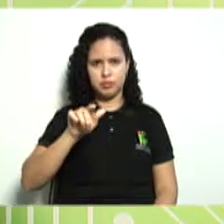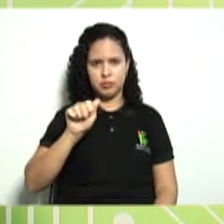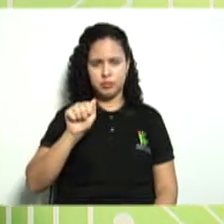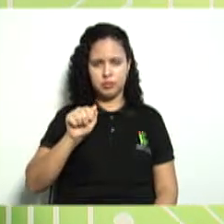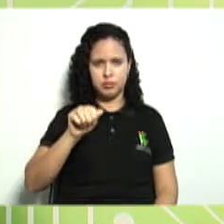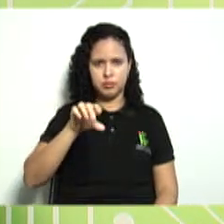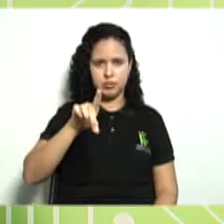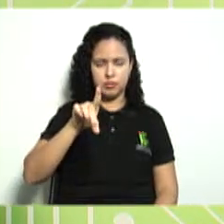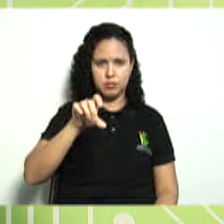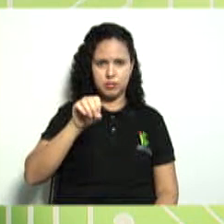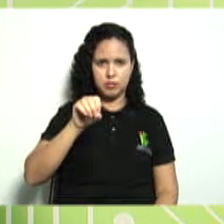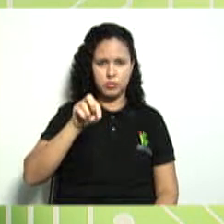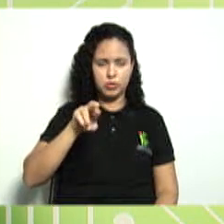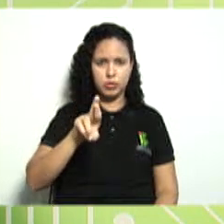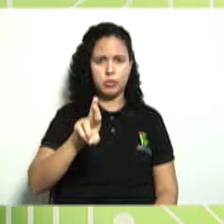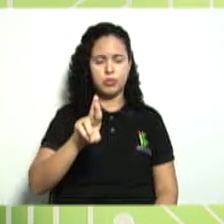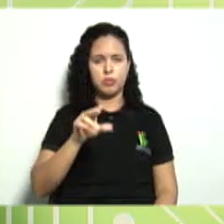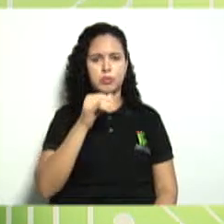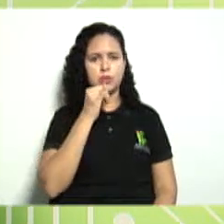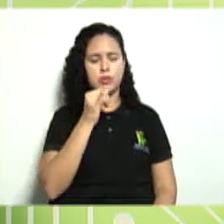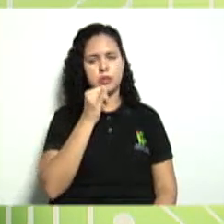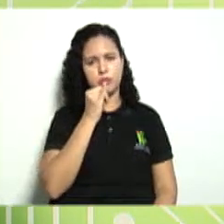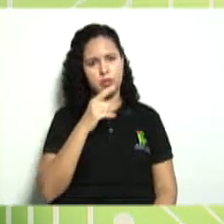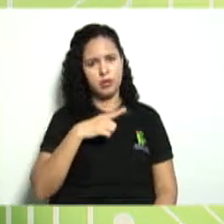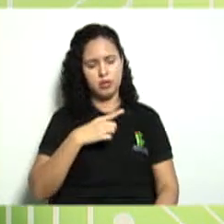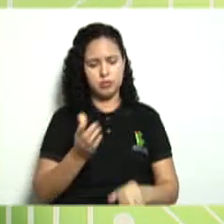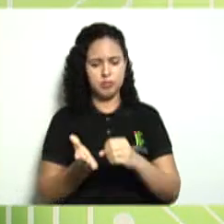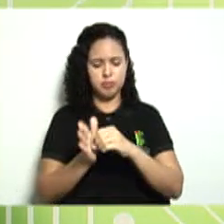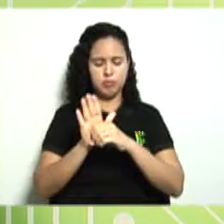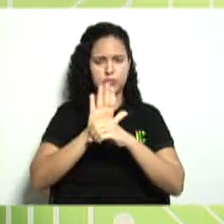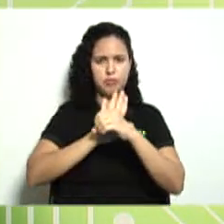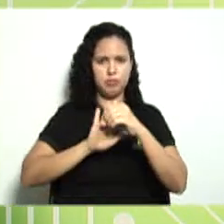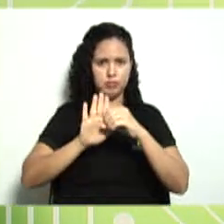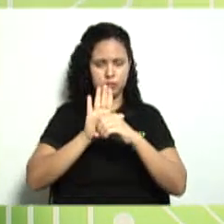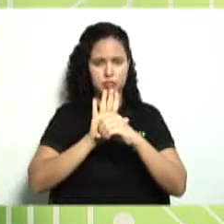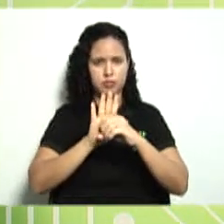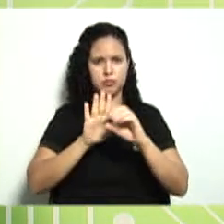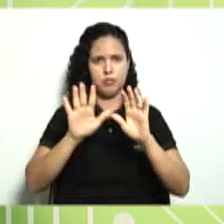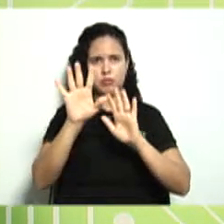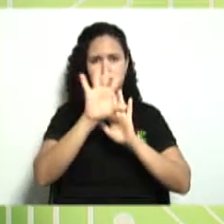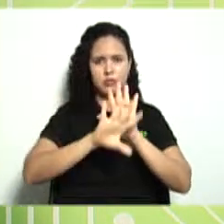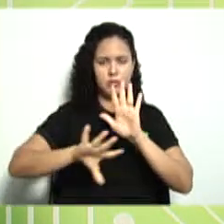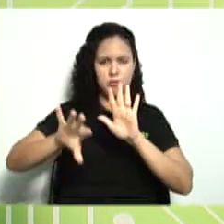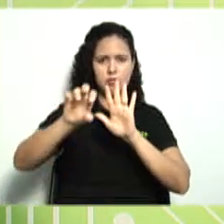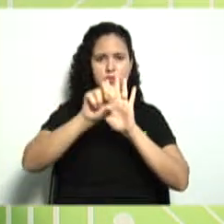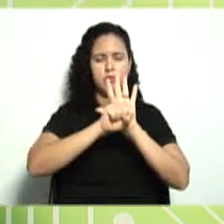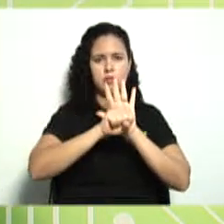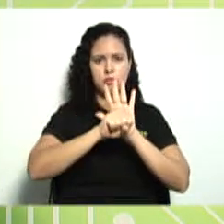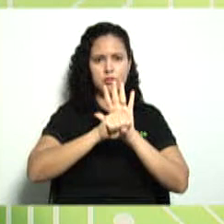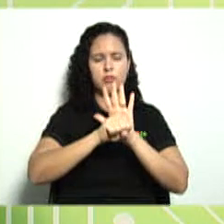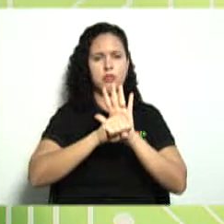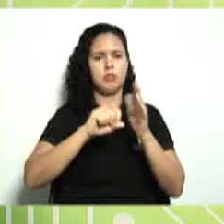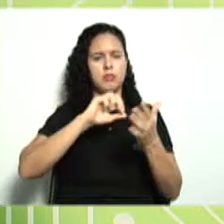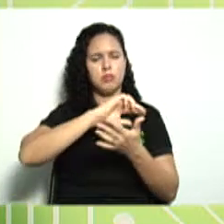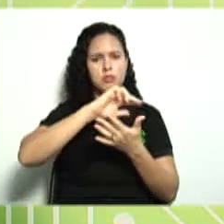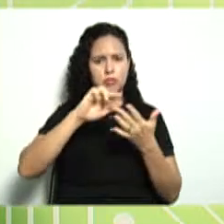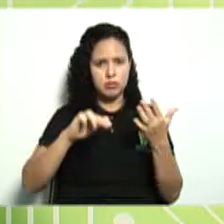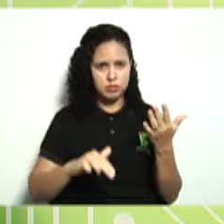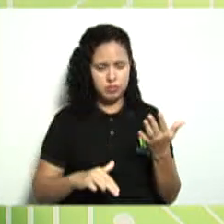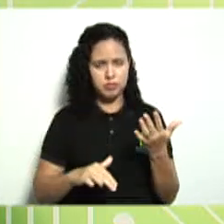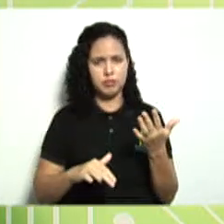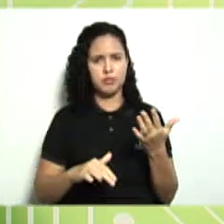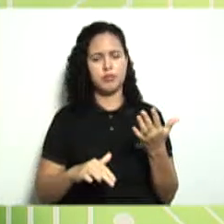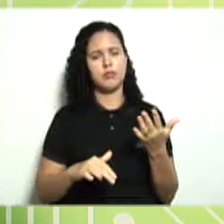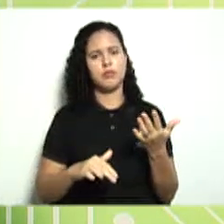no mercado. Por exemplo, você tem aí o Chrome, você tem o Internet Explorer, tem o Mozilla, enfim. São